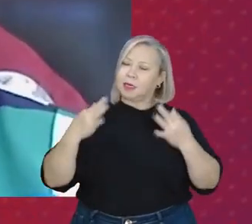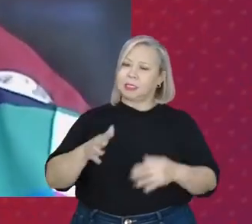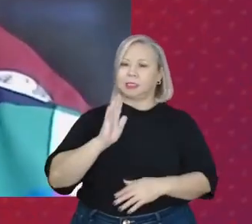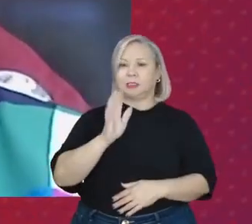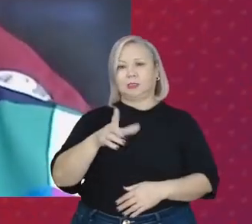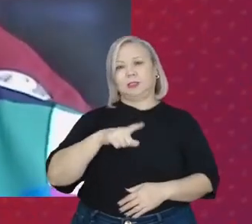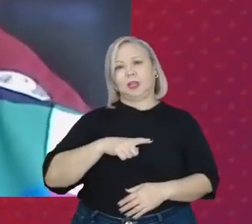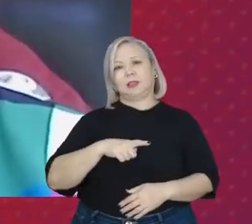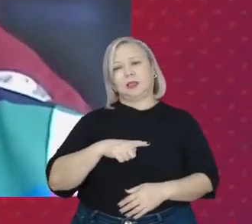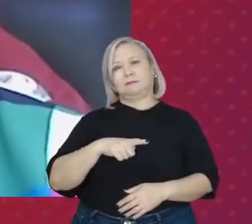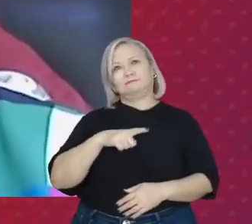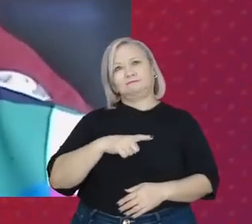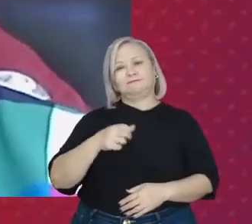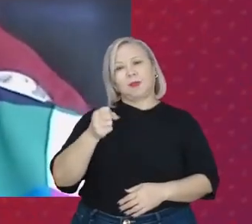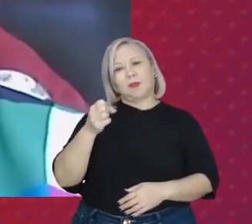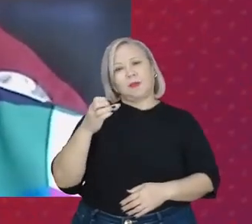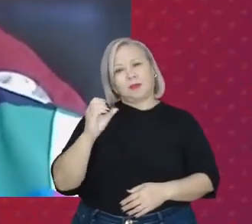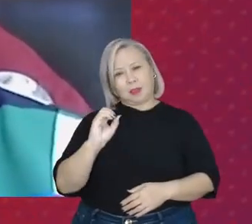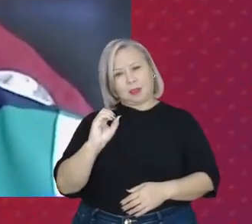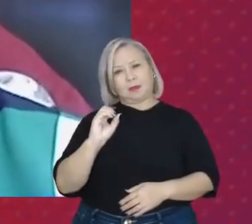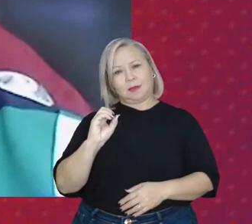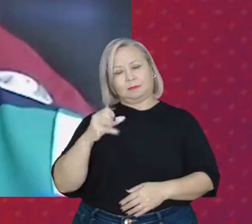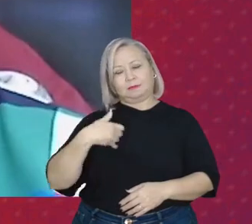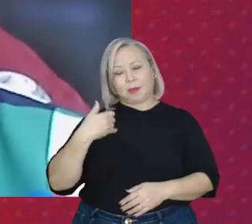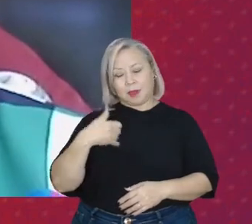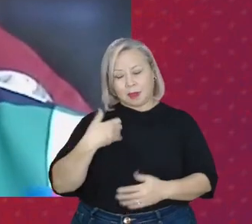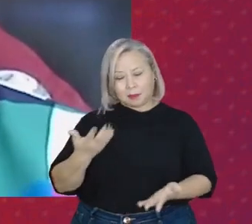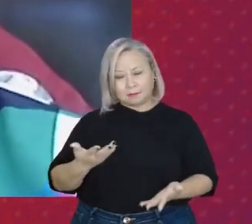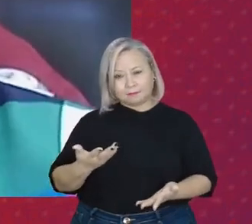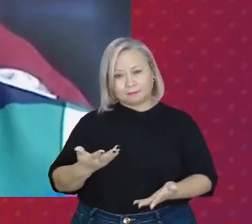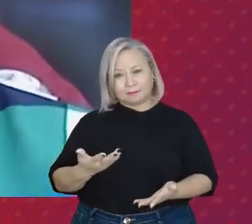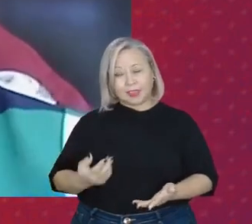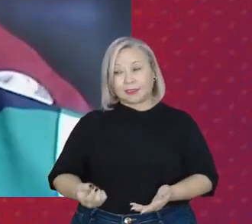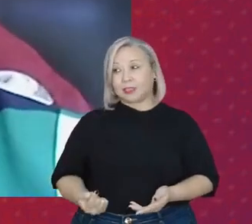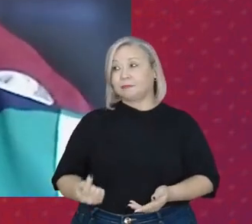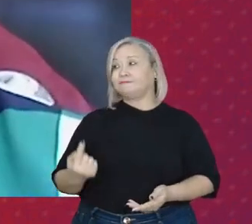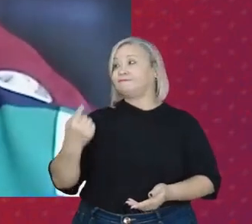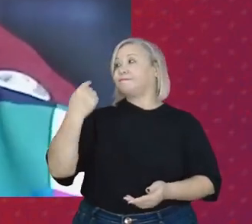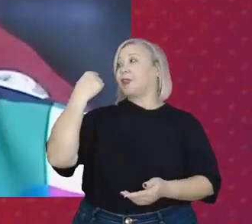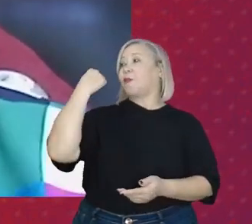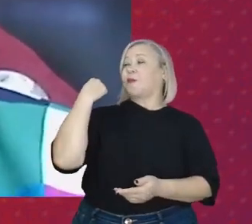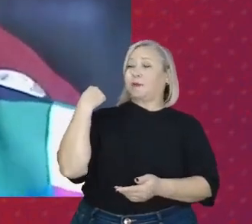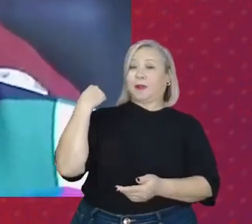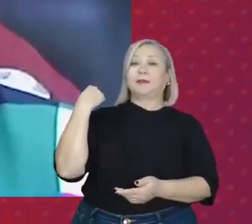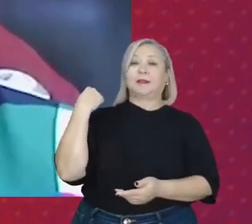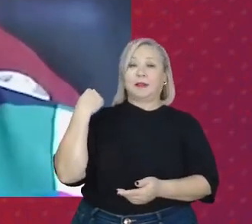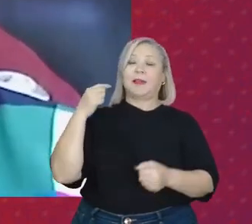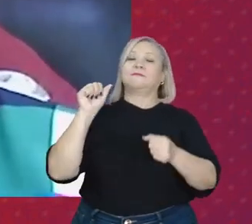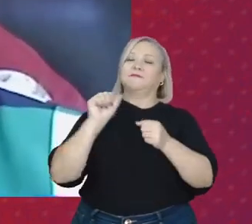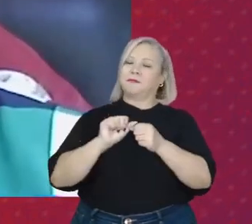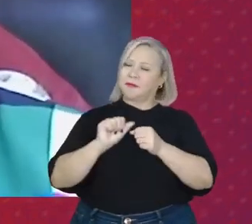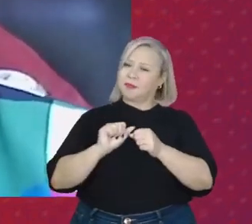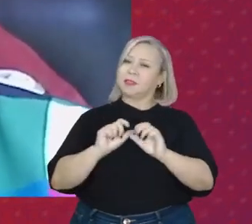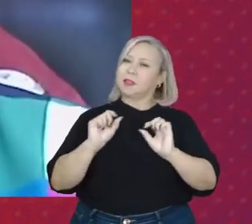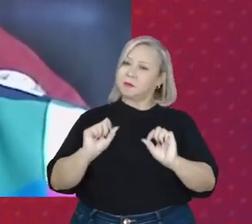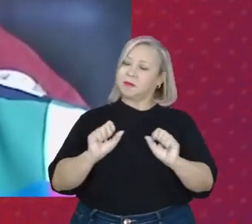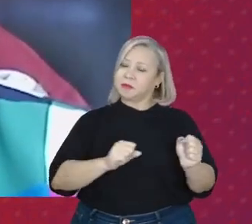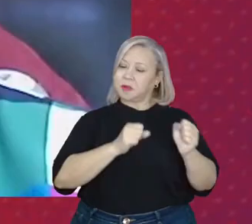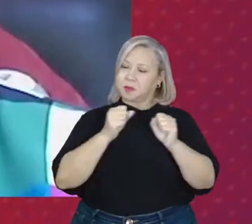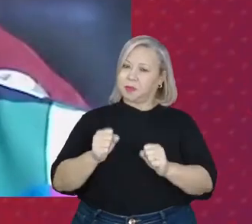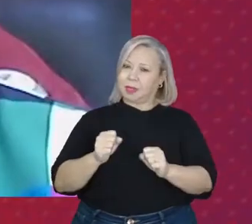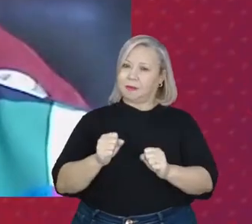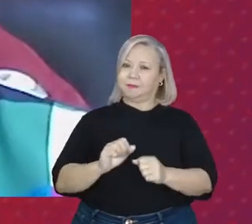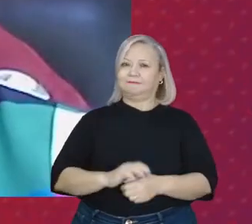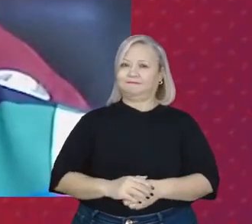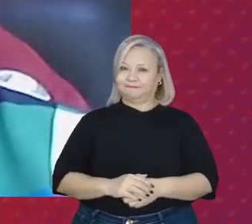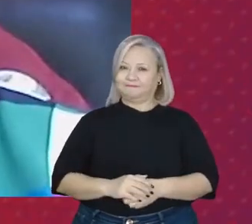anos, e eu acho que, olhando para trás, fizemos o que pudemos, não o suficiente,